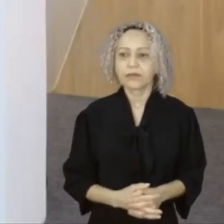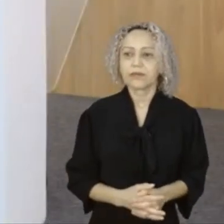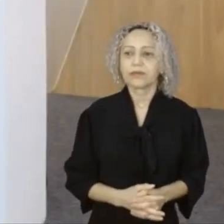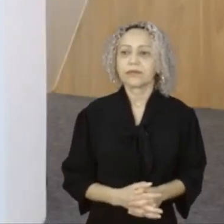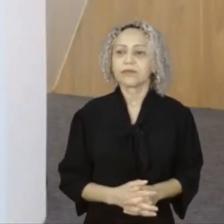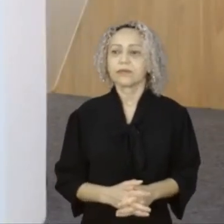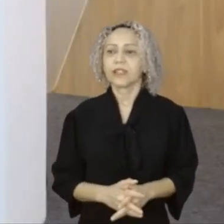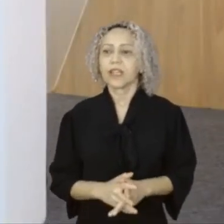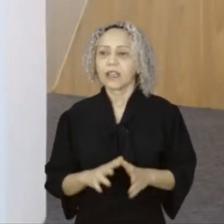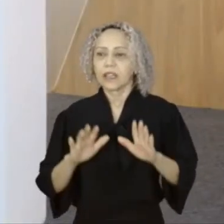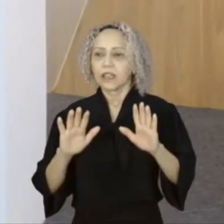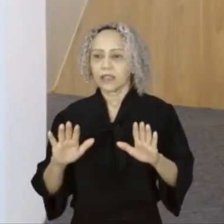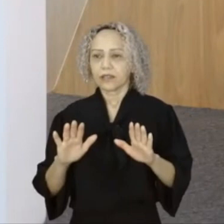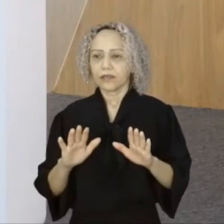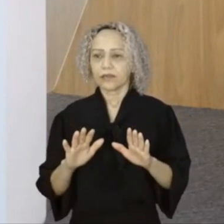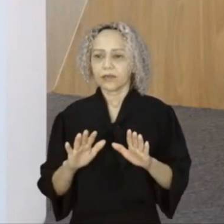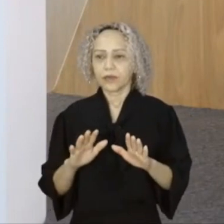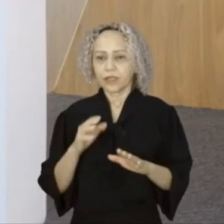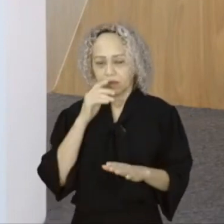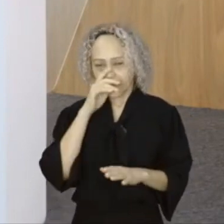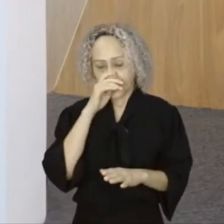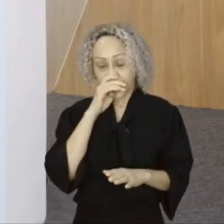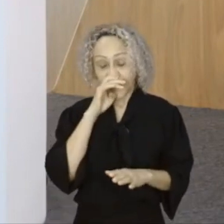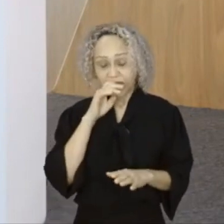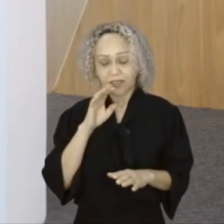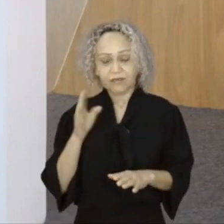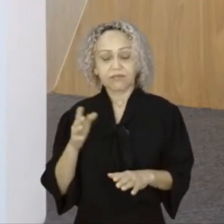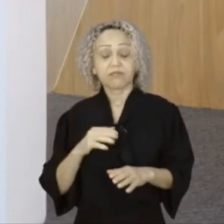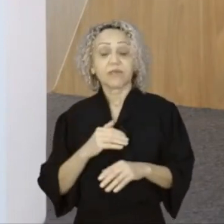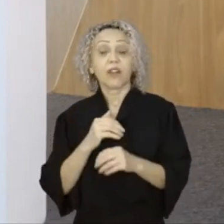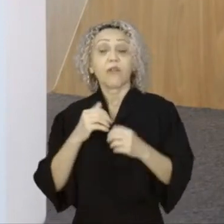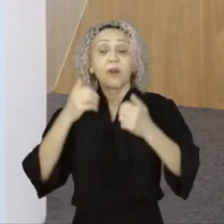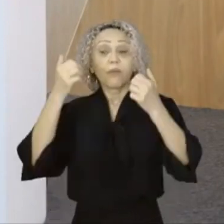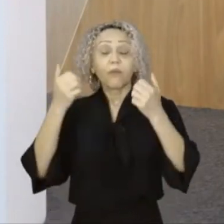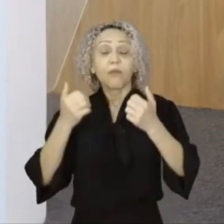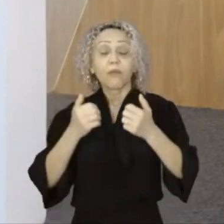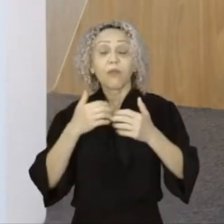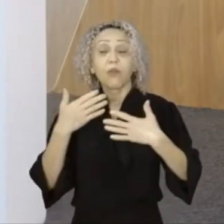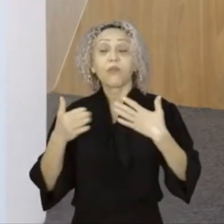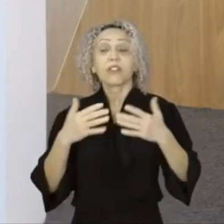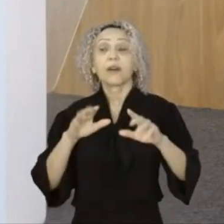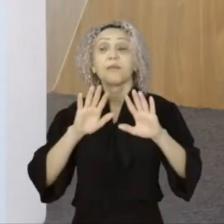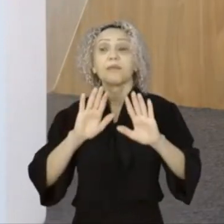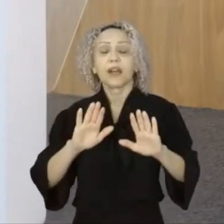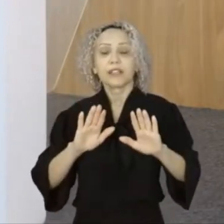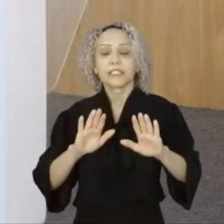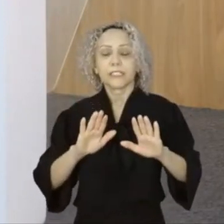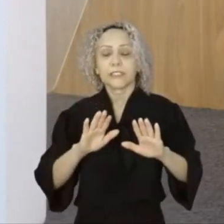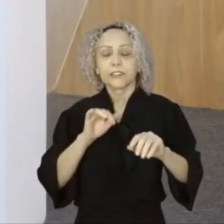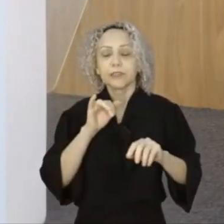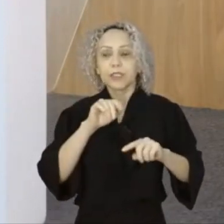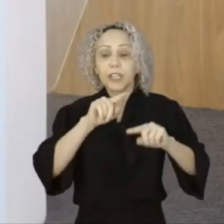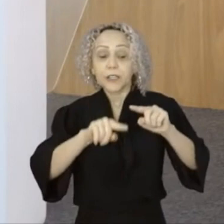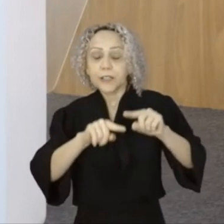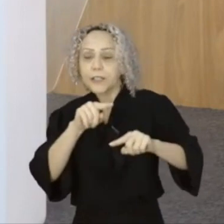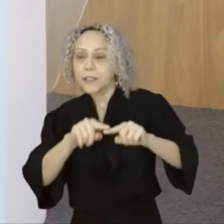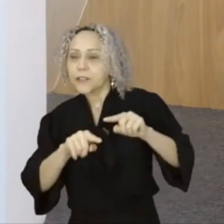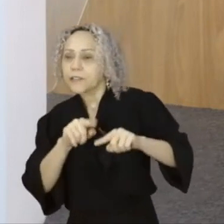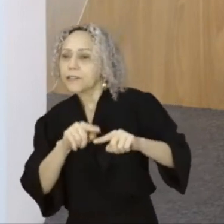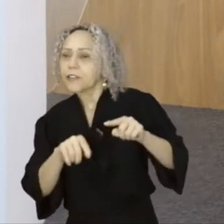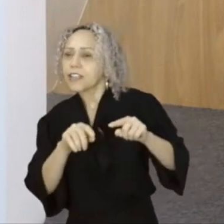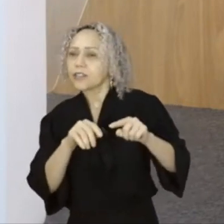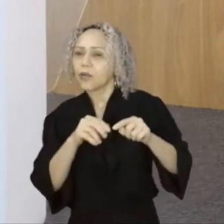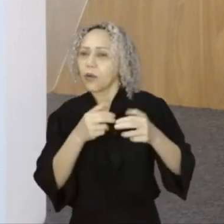Voltamos aqui para o estúdio e vamos dar continuidade naquela questão do consumo ali, né, da justiça social, para os mais pobres poderem comprar mais